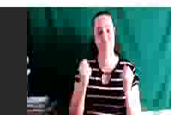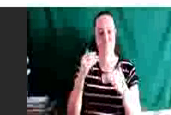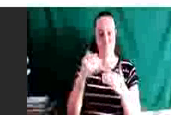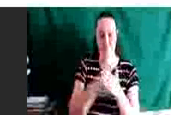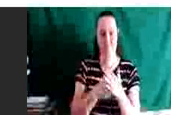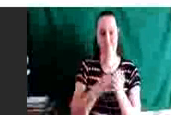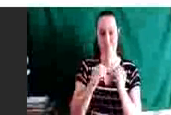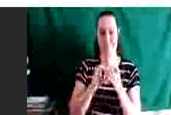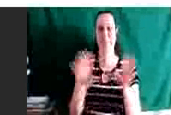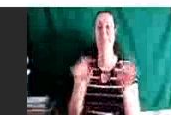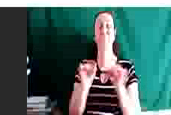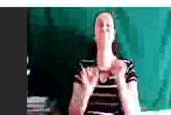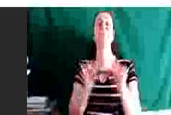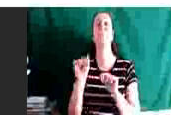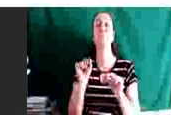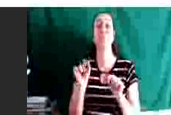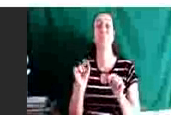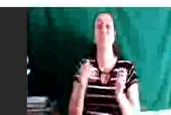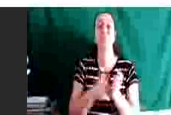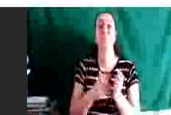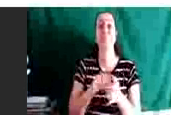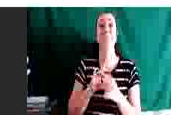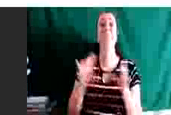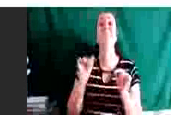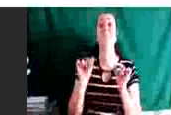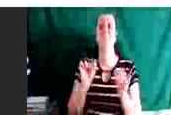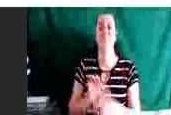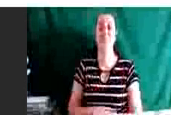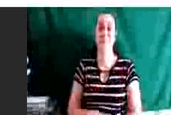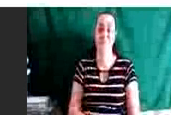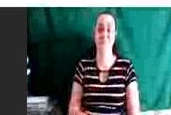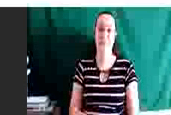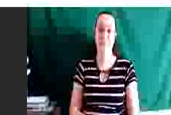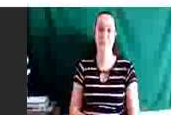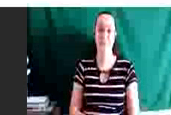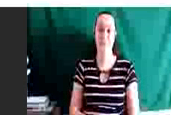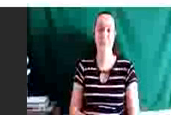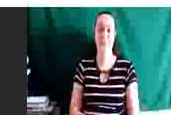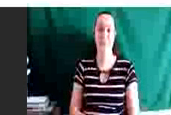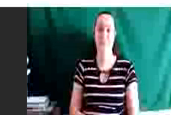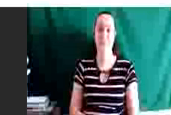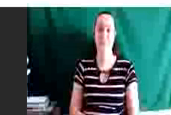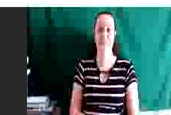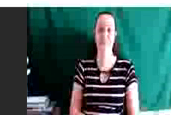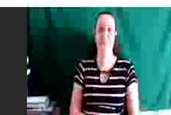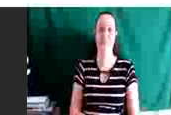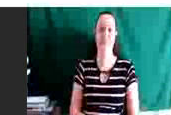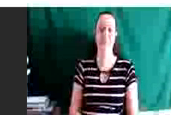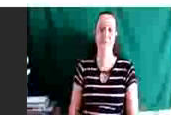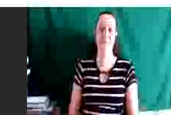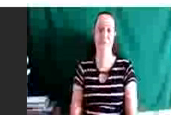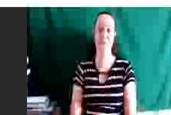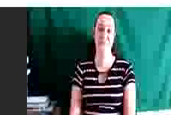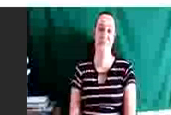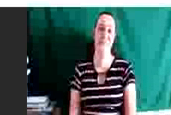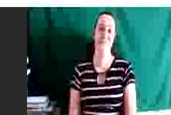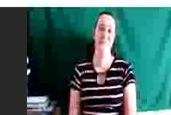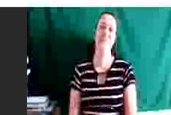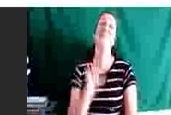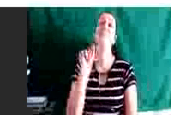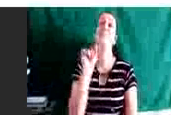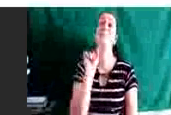ir lá e fazer suas próprias modificações. Muito bem, Davi, parabéns, é isso mesmo. Eu posso fazer as